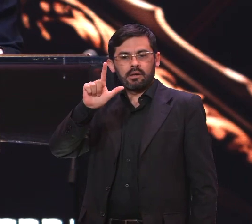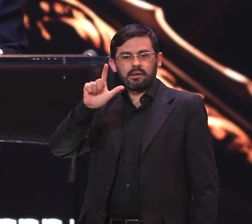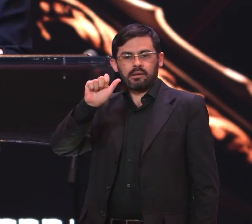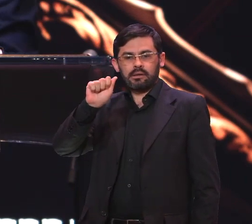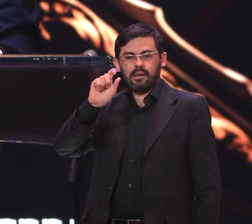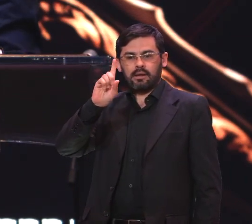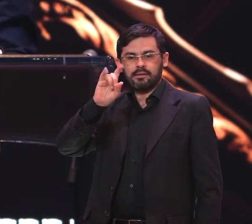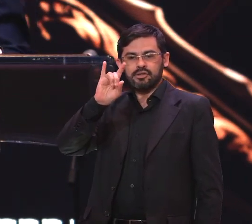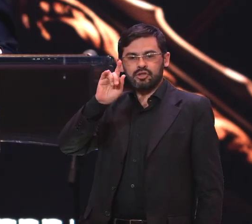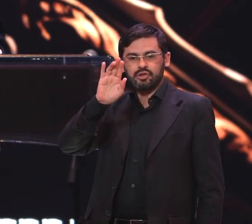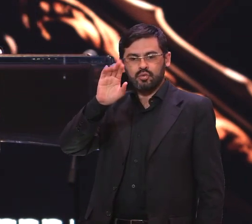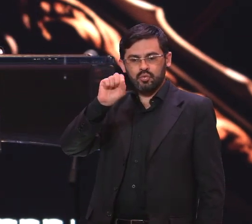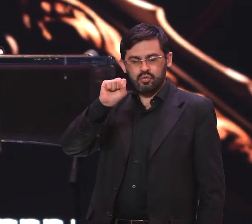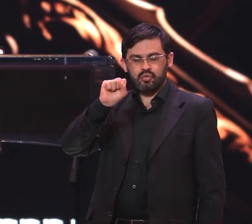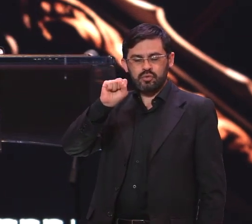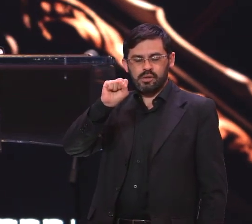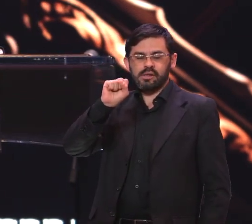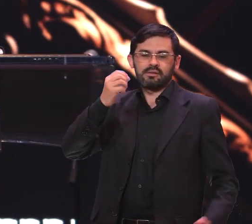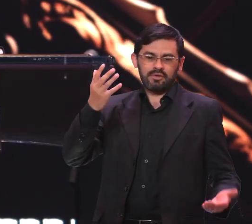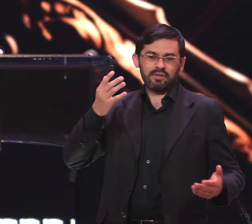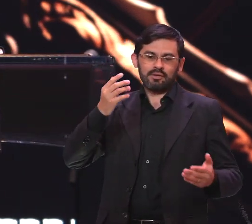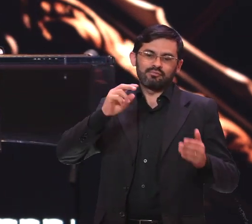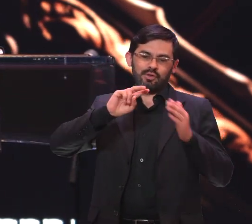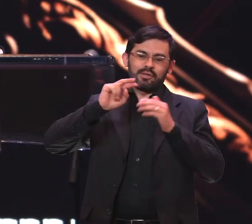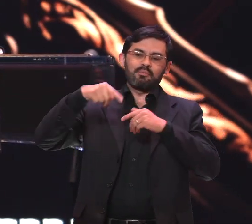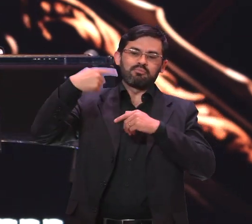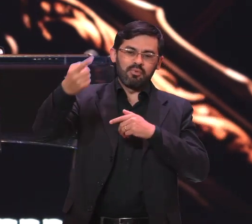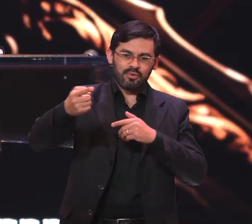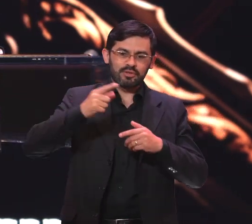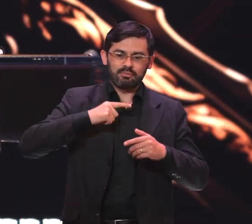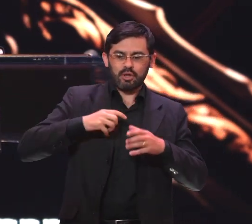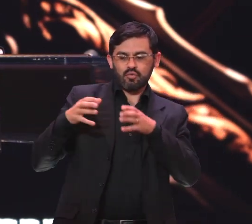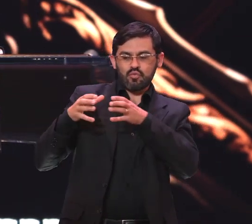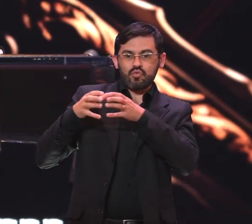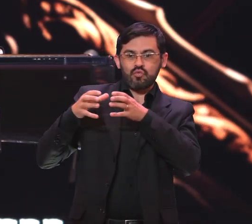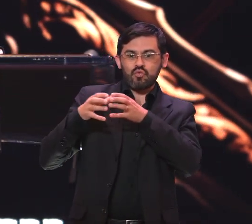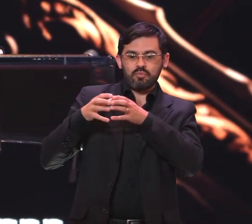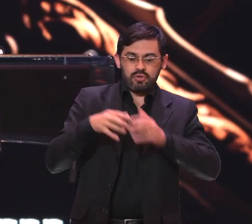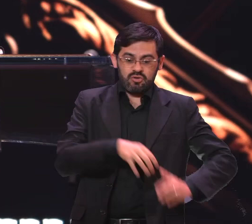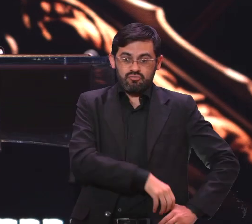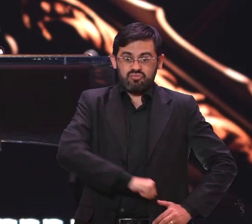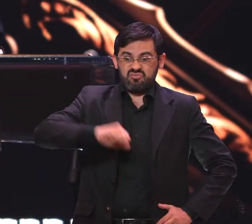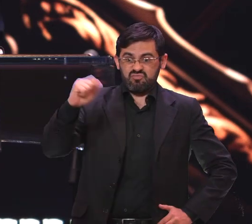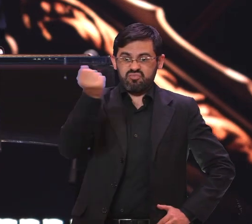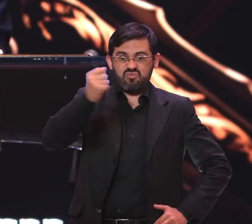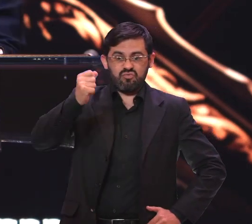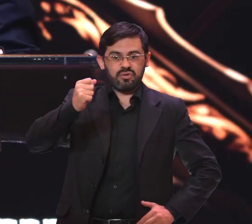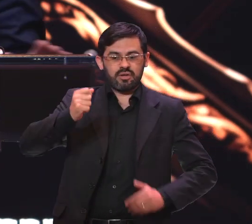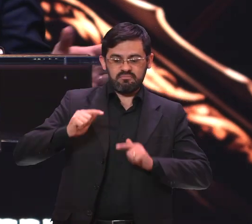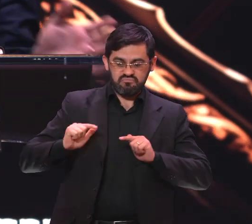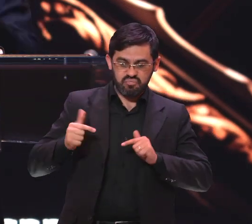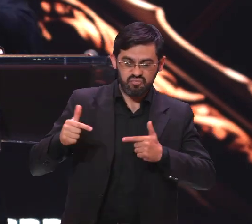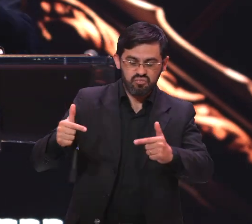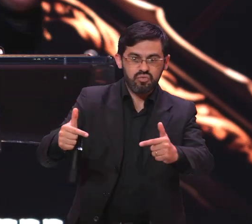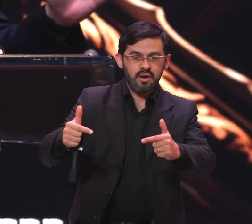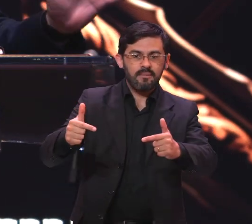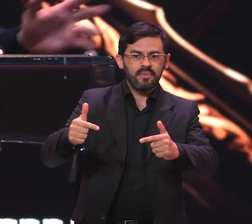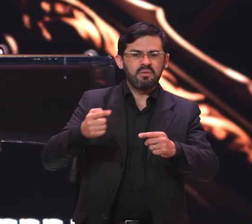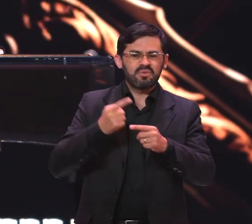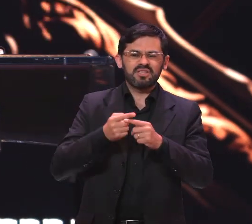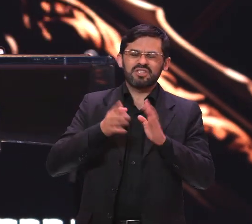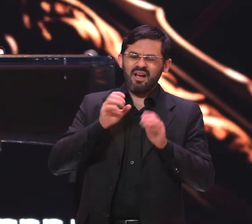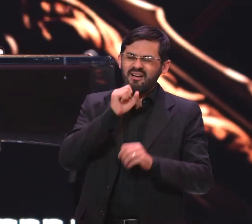o nome dos gladiadores, né? Por causa dessa espada. Ela era a